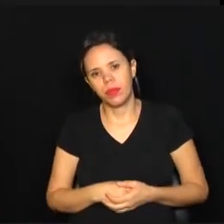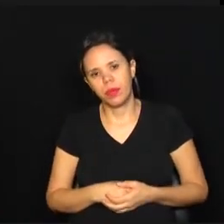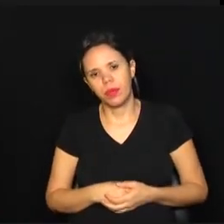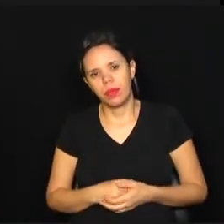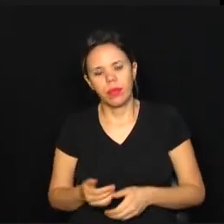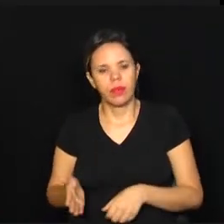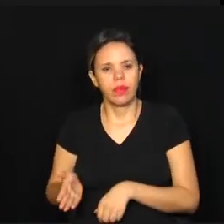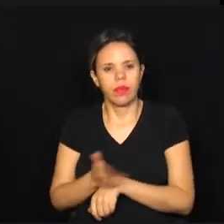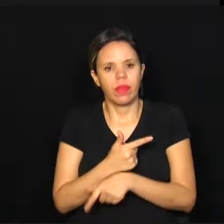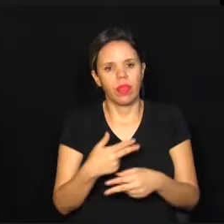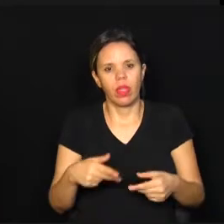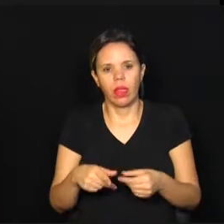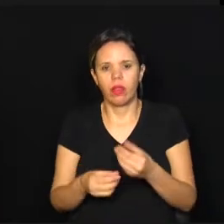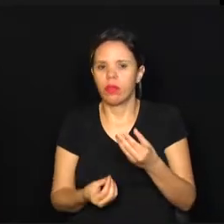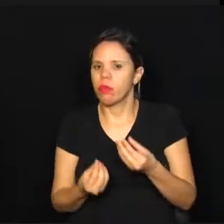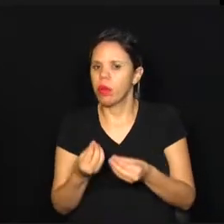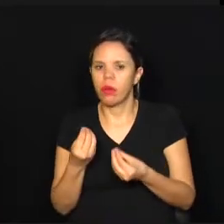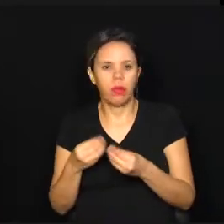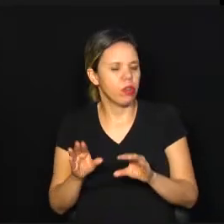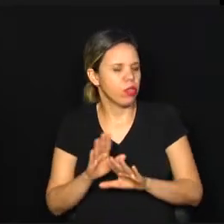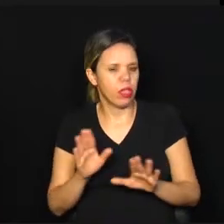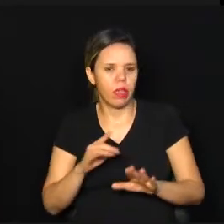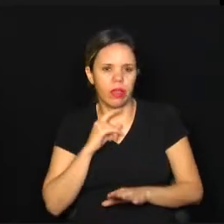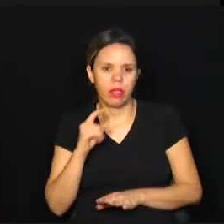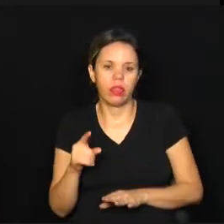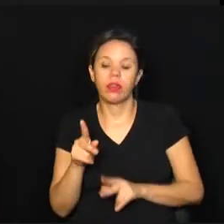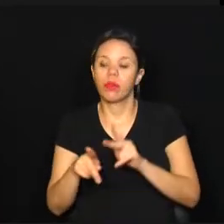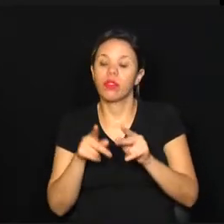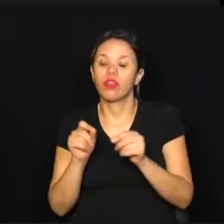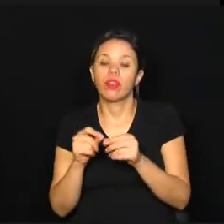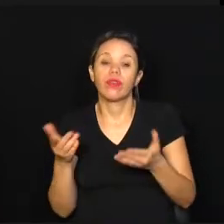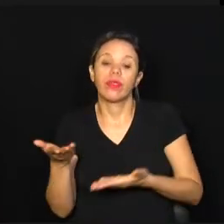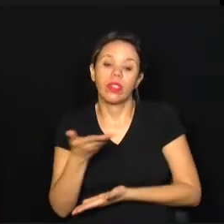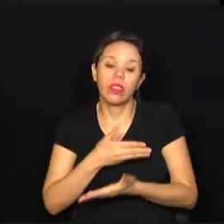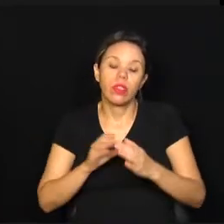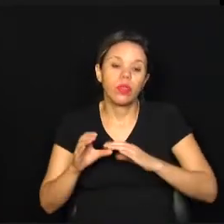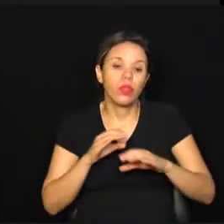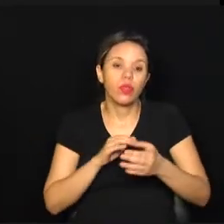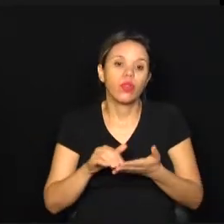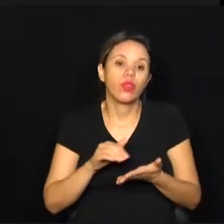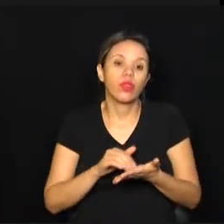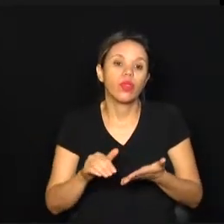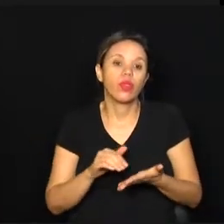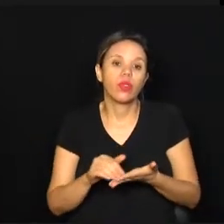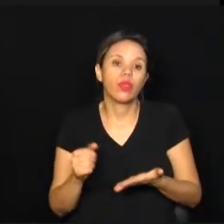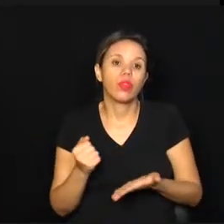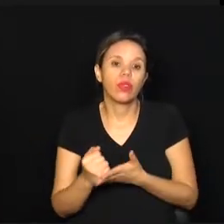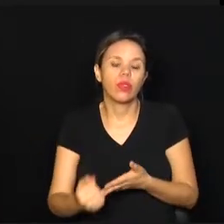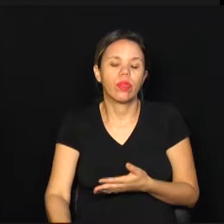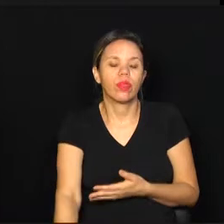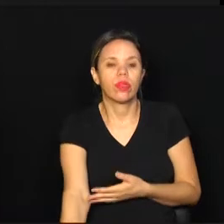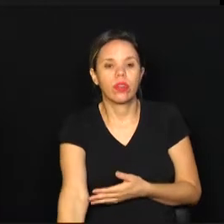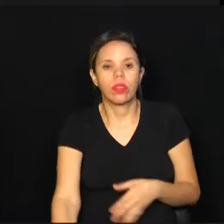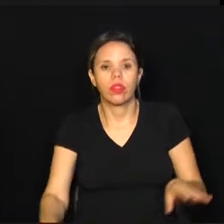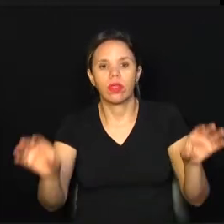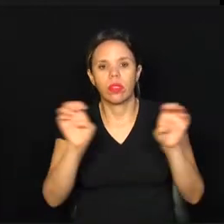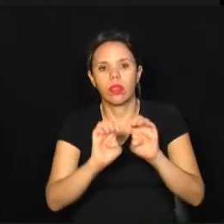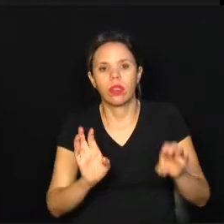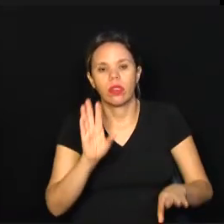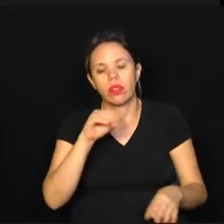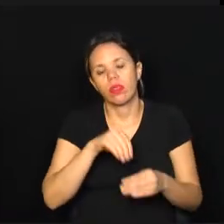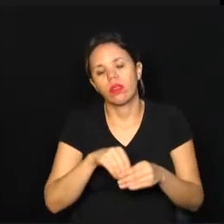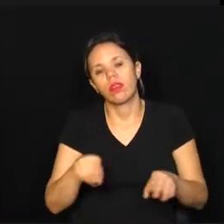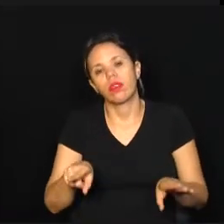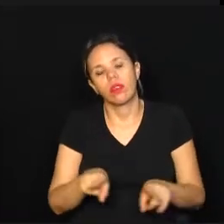antes das coisas acontecerem. O que vai fazer com essas pessoas? Interagir toda a secretaria aí e dar uma estrutura legal para